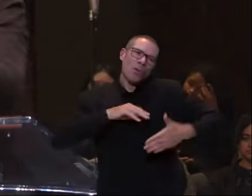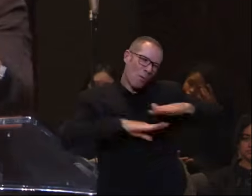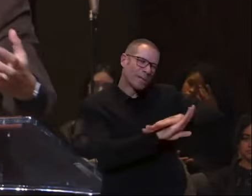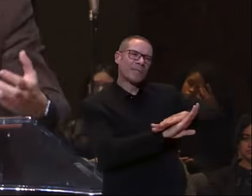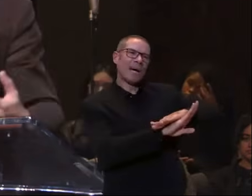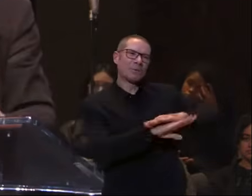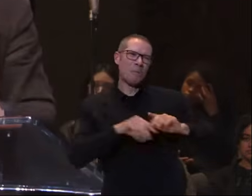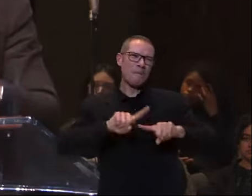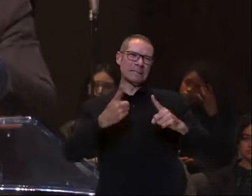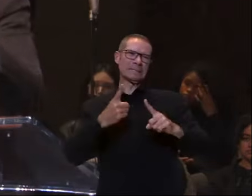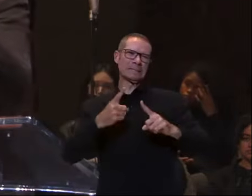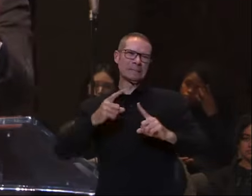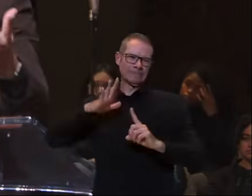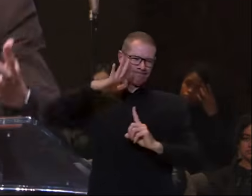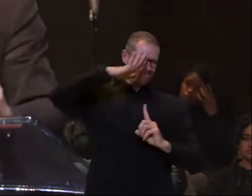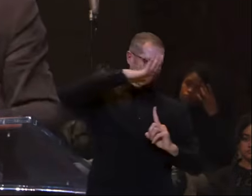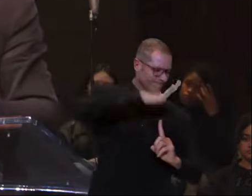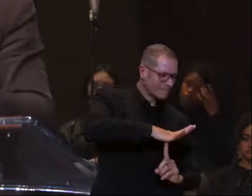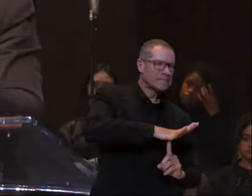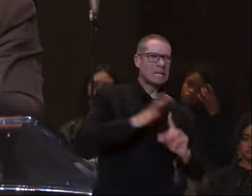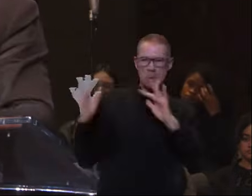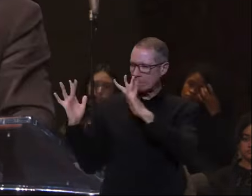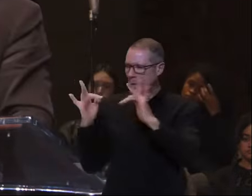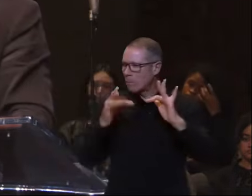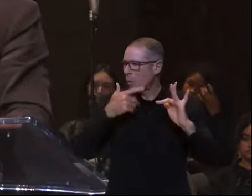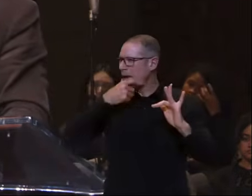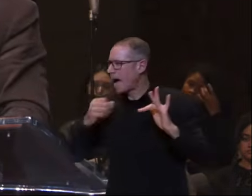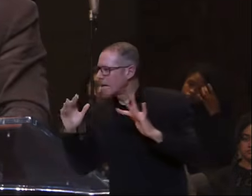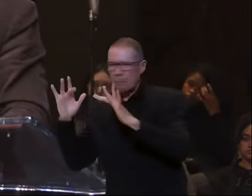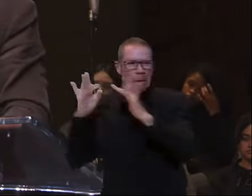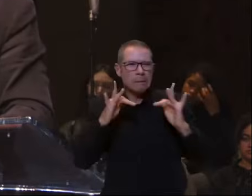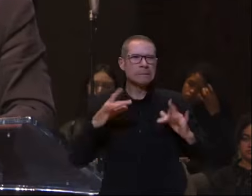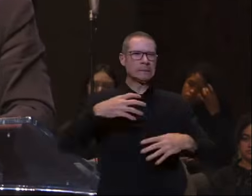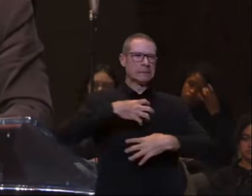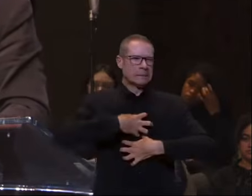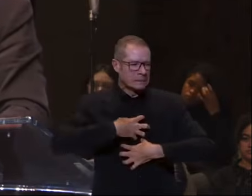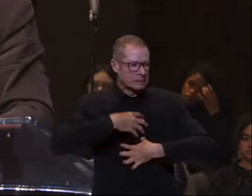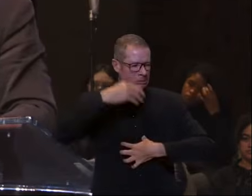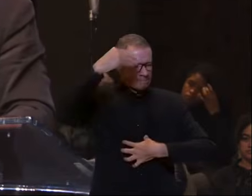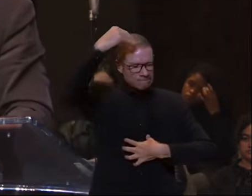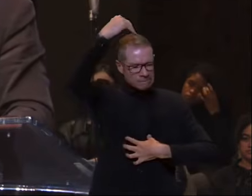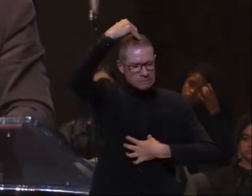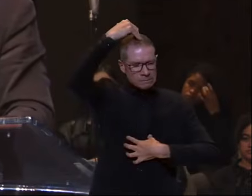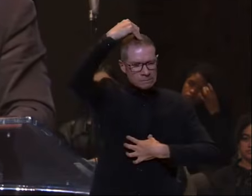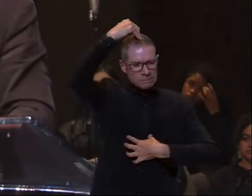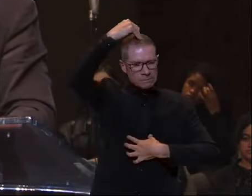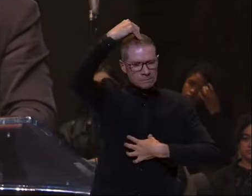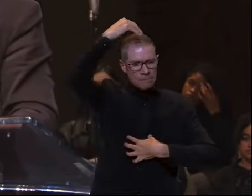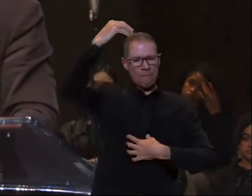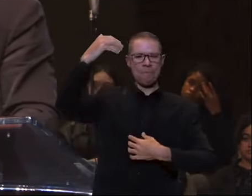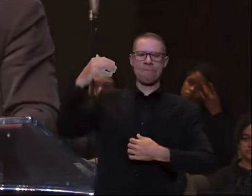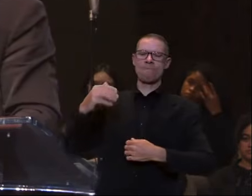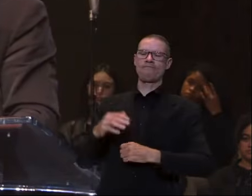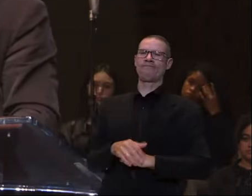naquela pressão do namorado, disso, daquilo, mas eu me sinto tão culpado.